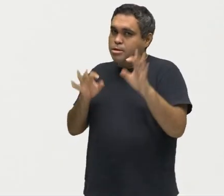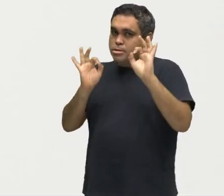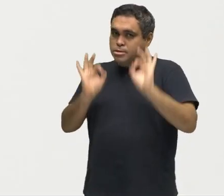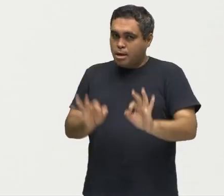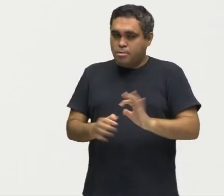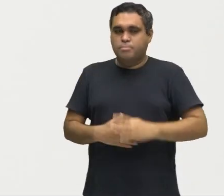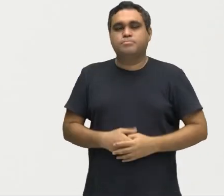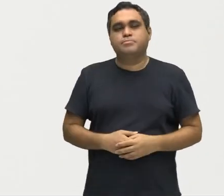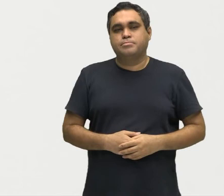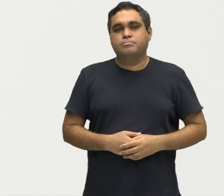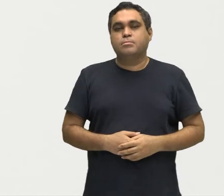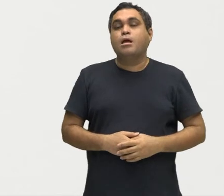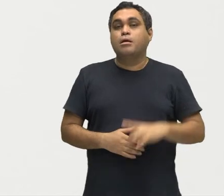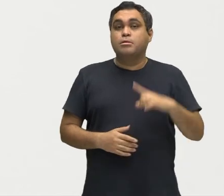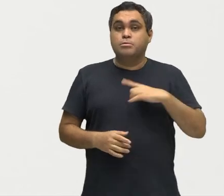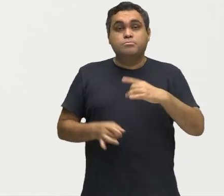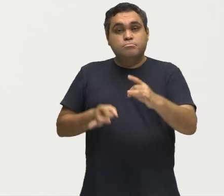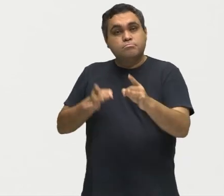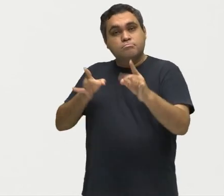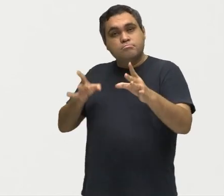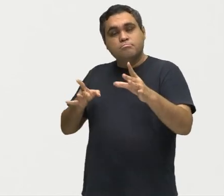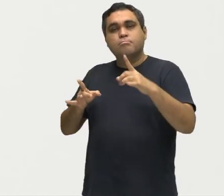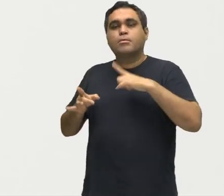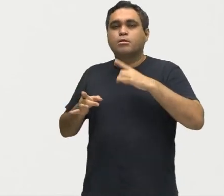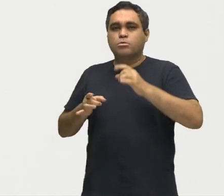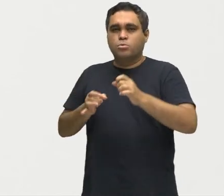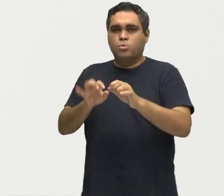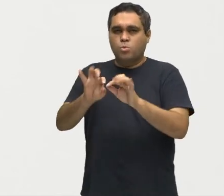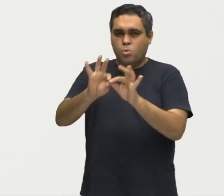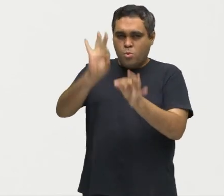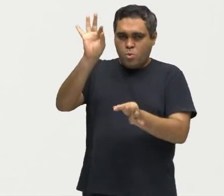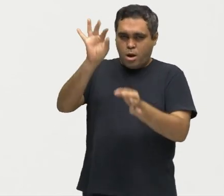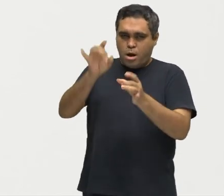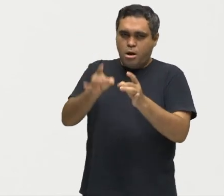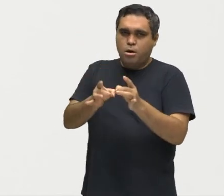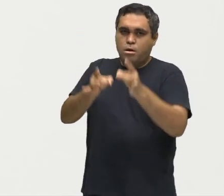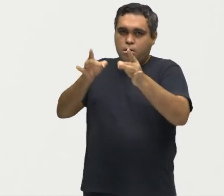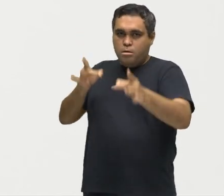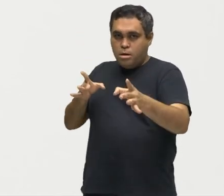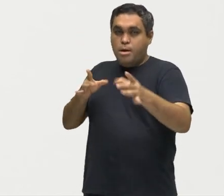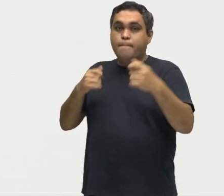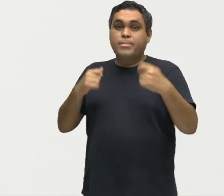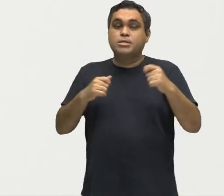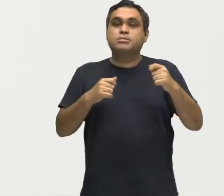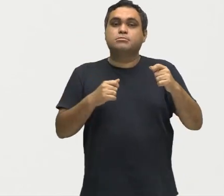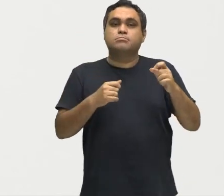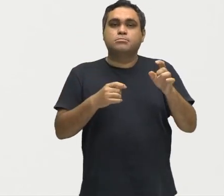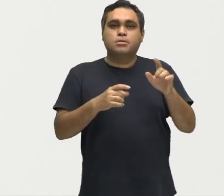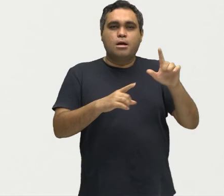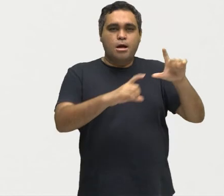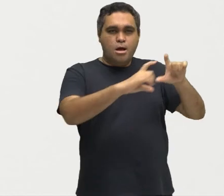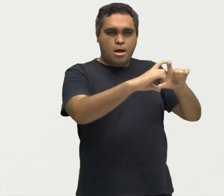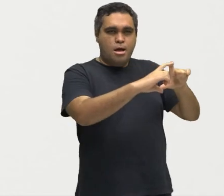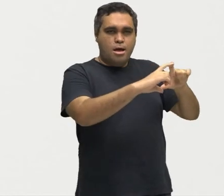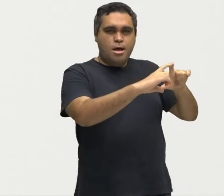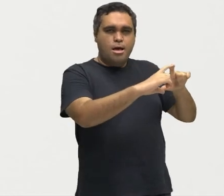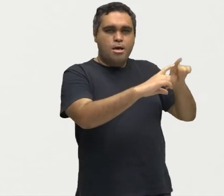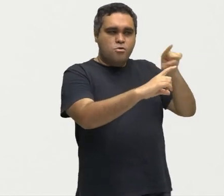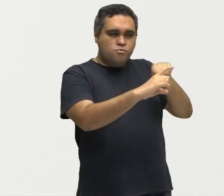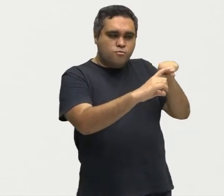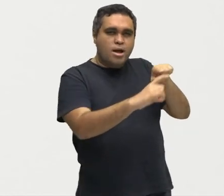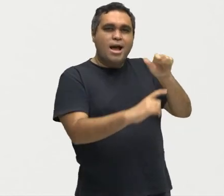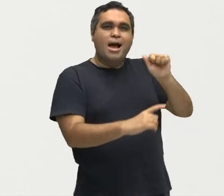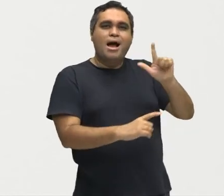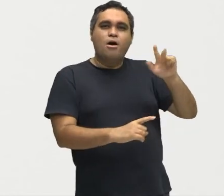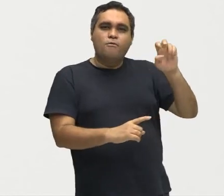falei para vocês que no arco e flecha tem um arco e a flecha e eles têm que acertar um alvo. Bom, e aqui diz na primeira